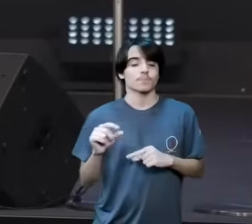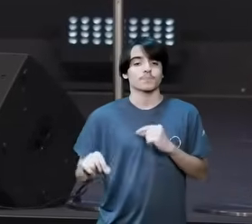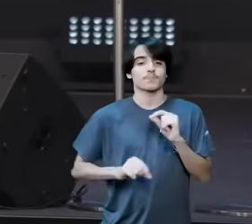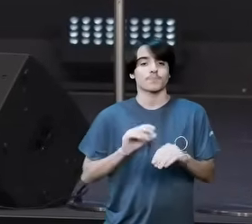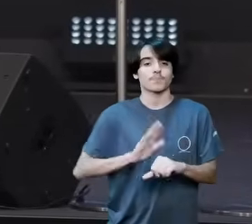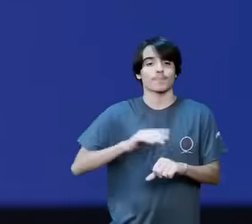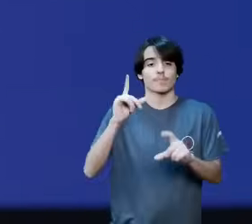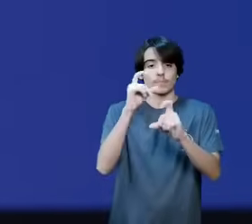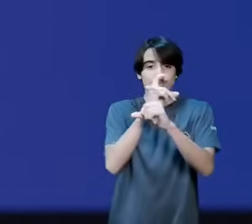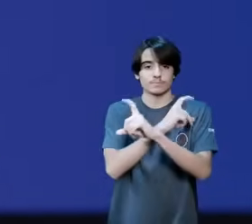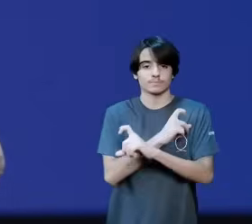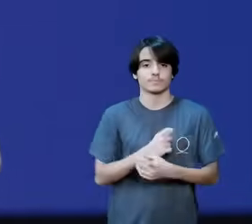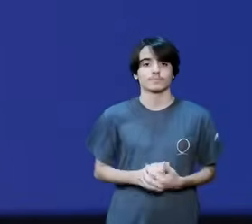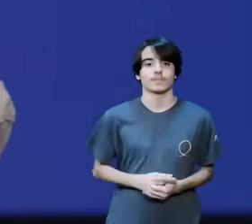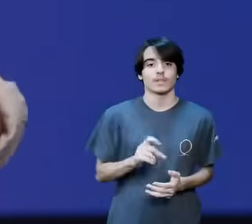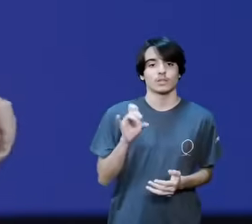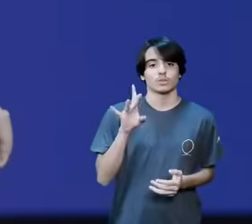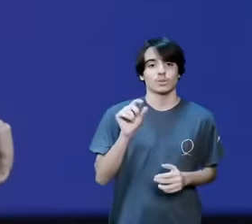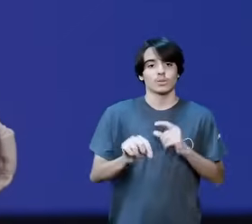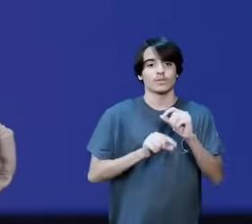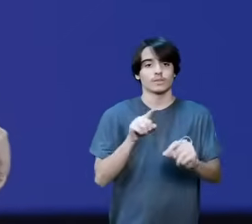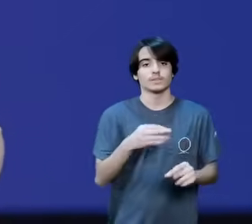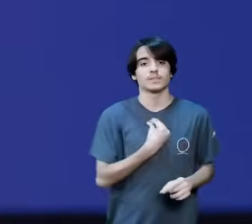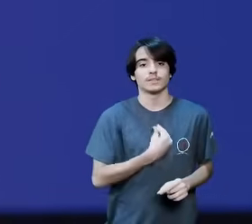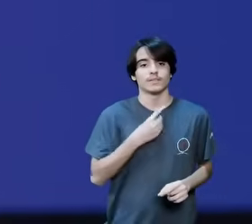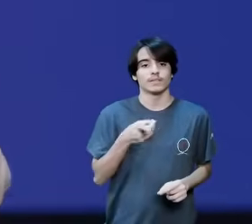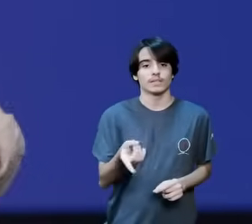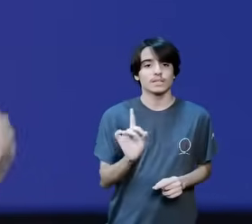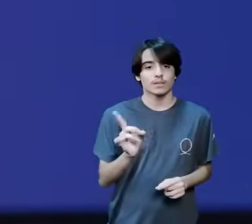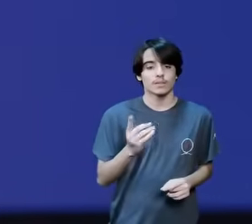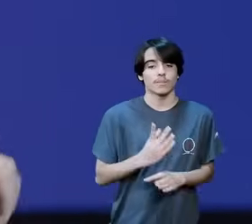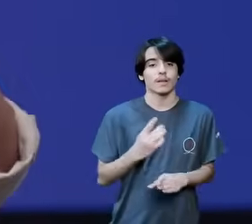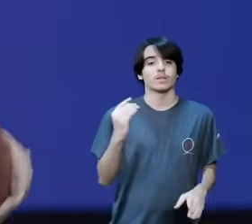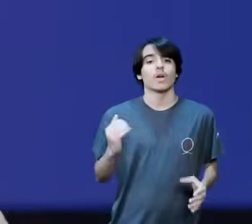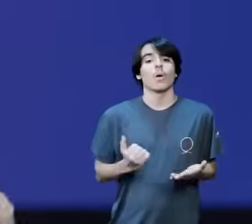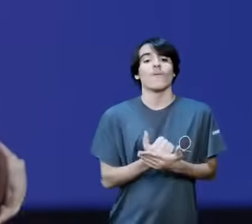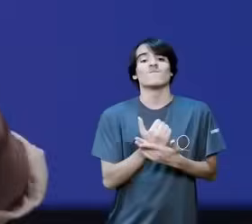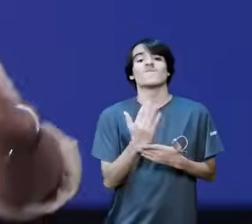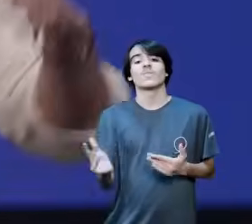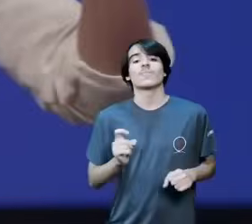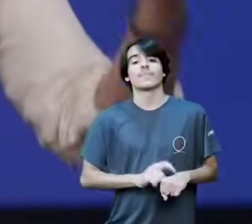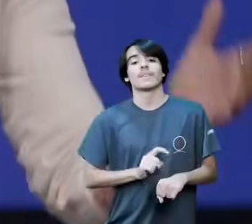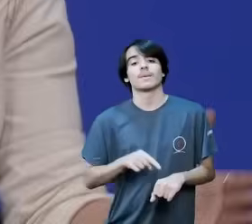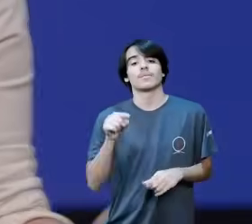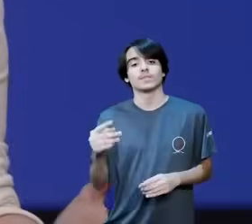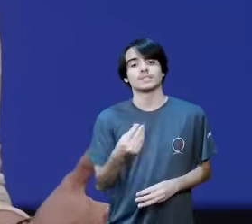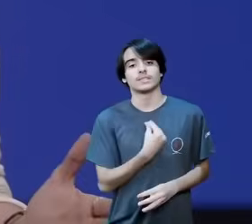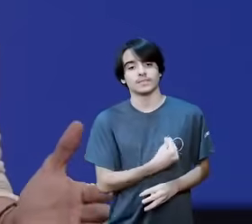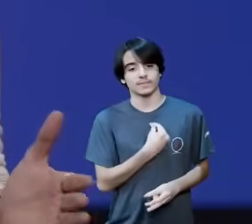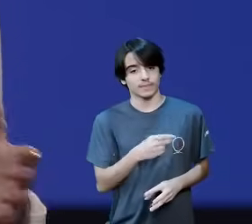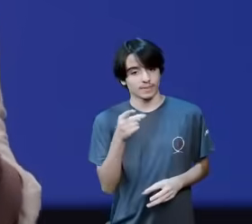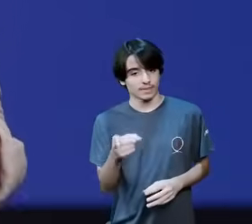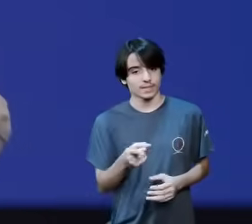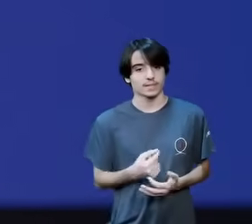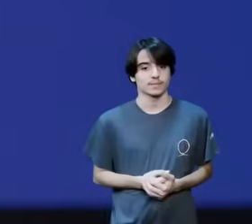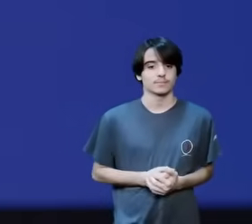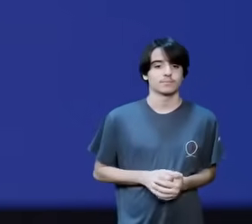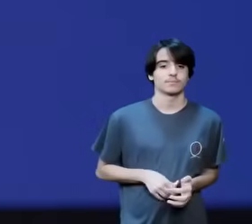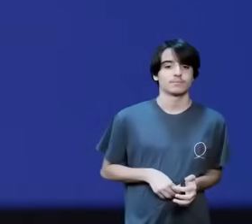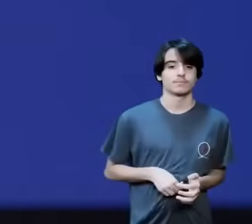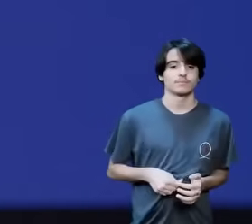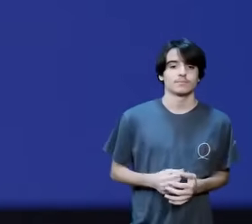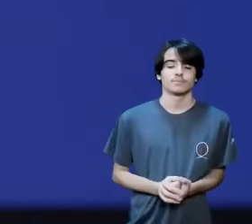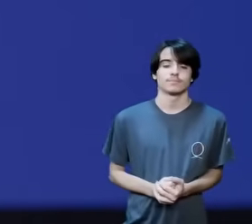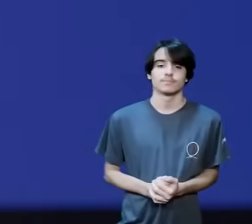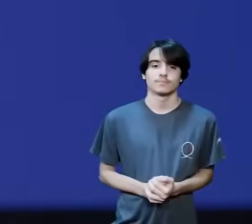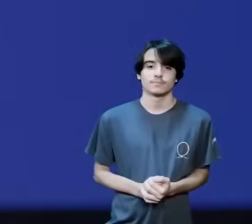mais difícil não é só o que você passa nele, mas é por quanto tempo você o passa. Isso